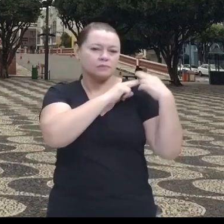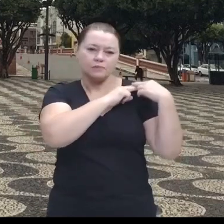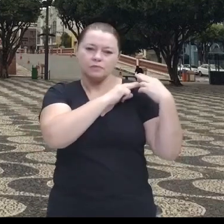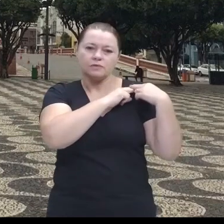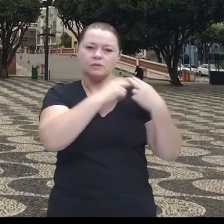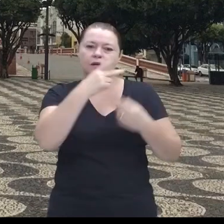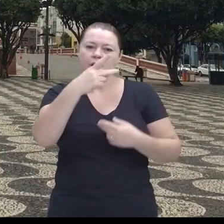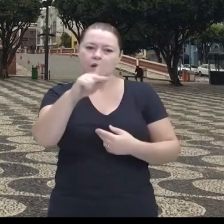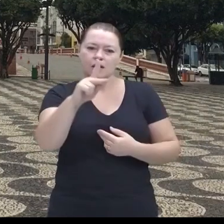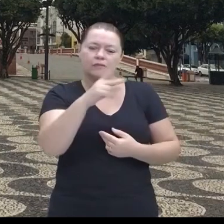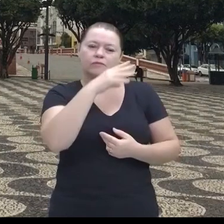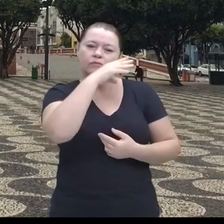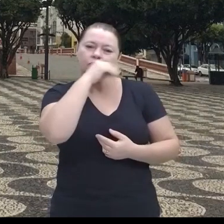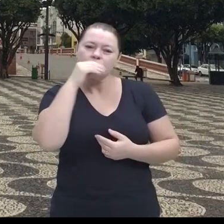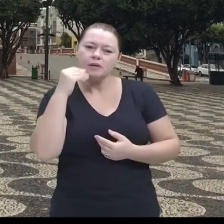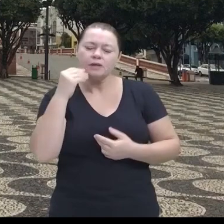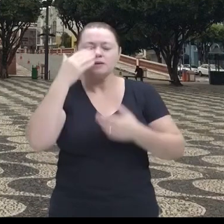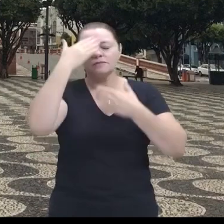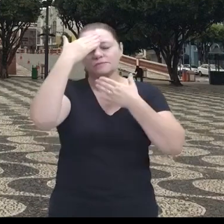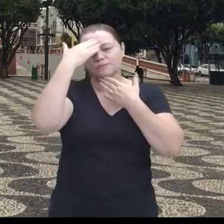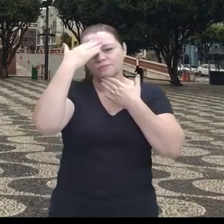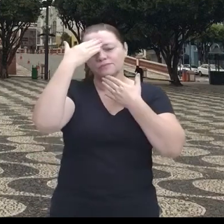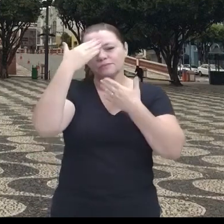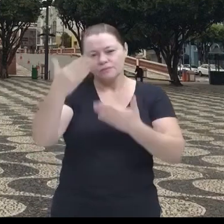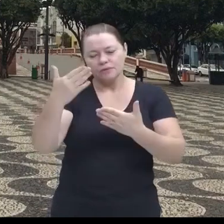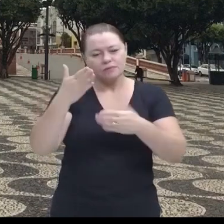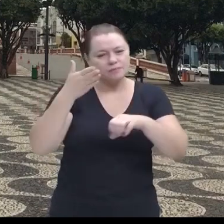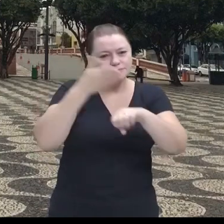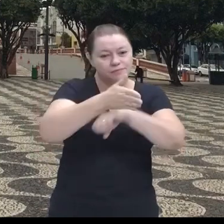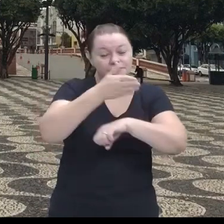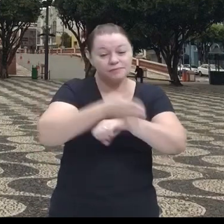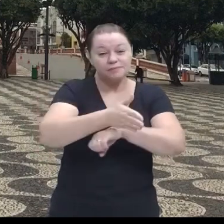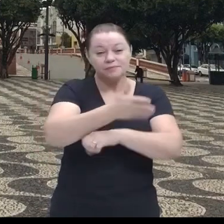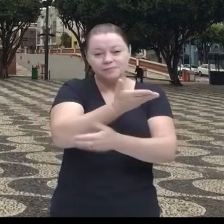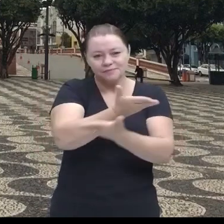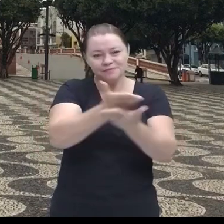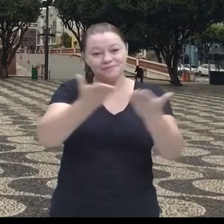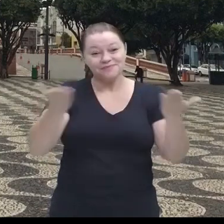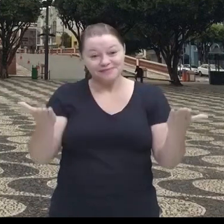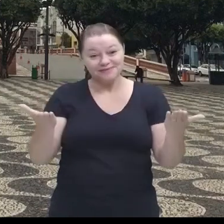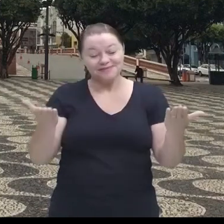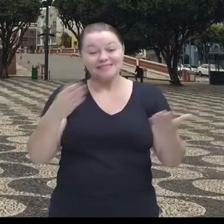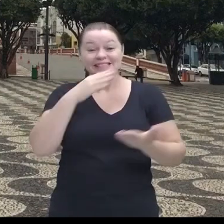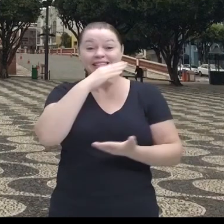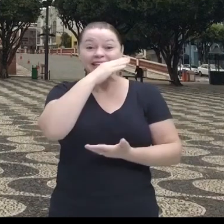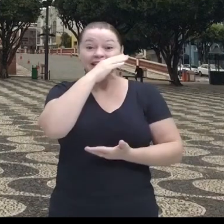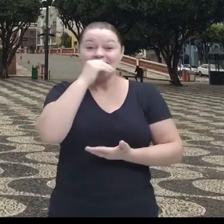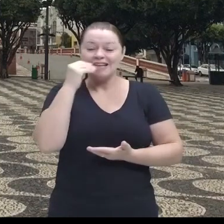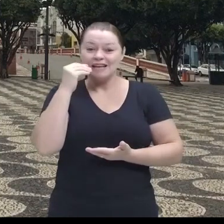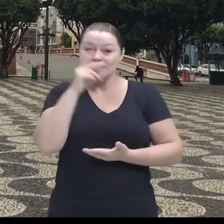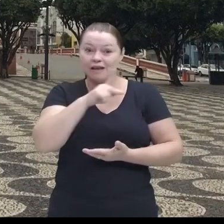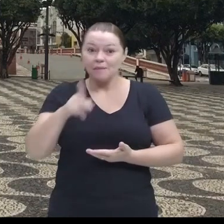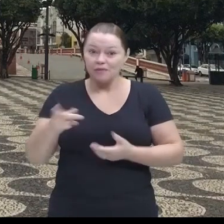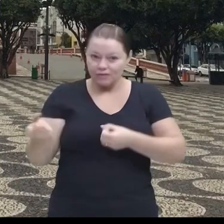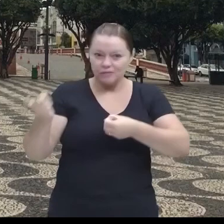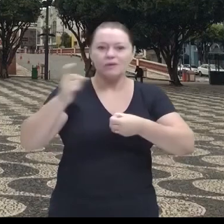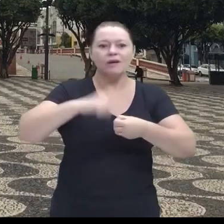criança. Muito obrigada pela participação de vocês. E crianças, a professora volta, porque a